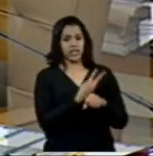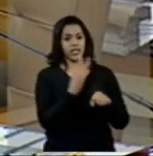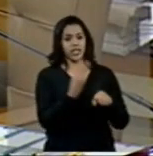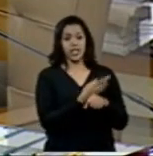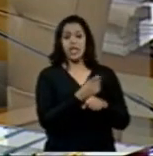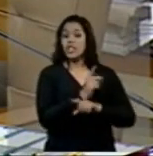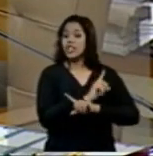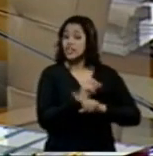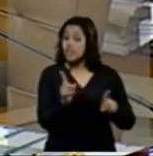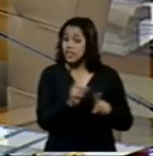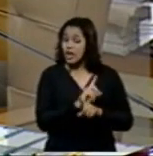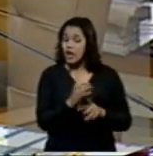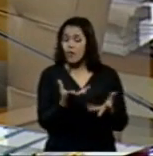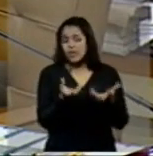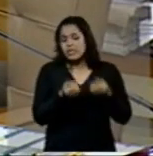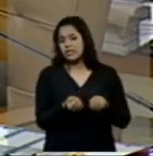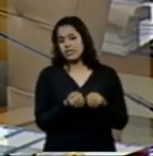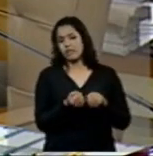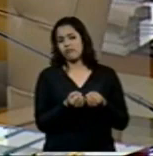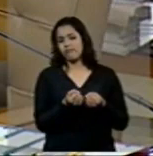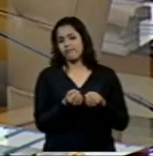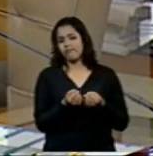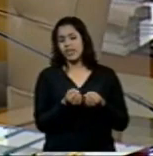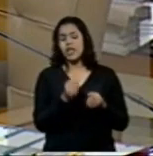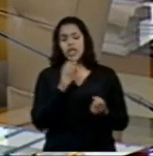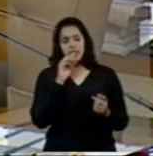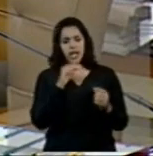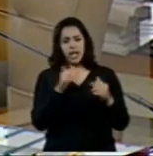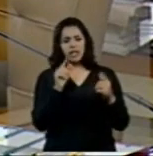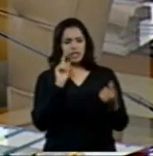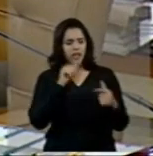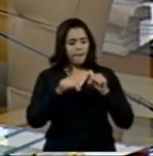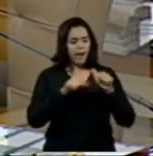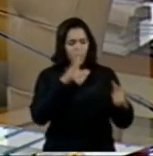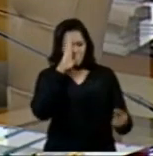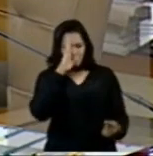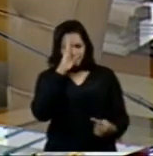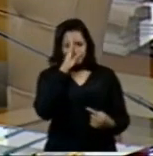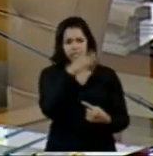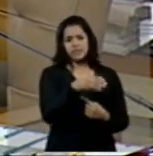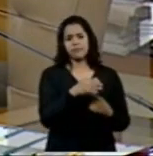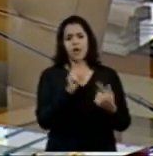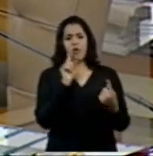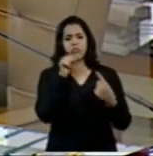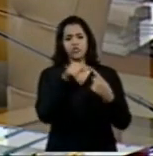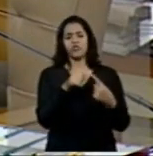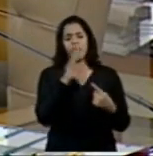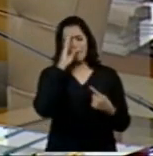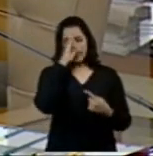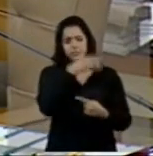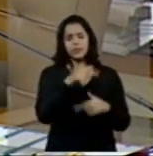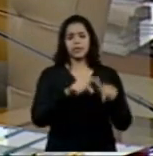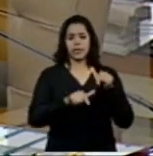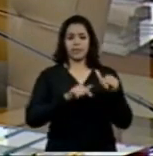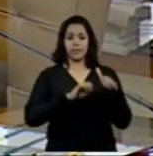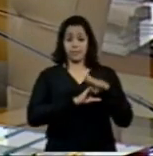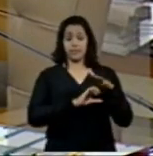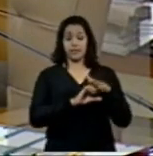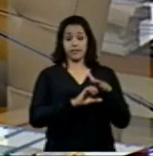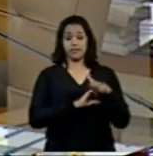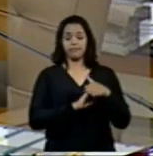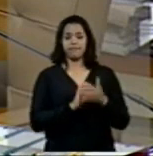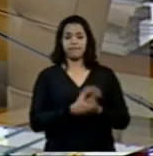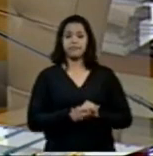não a admitindo na atividade fim. Dito de outra forma, se a imposição de limites à